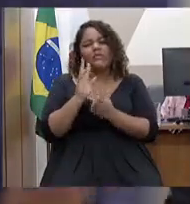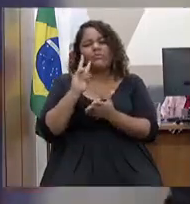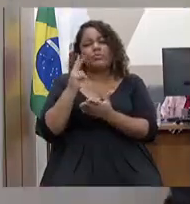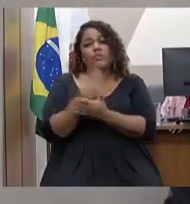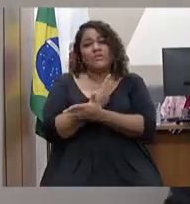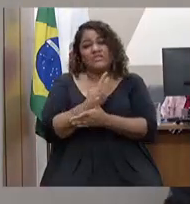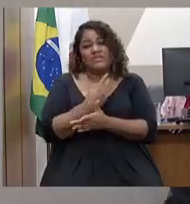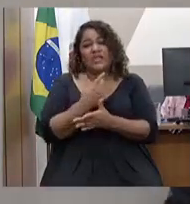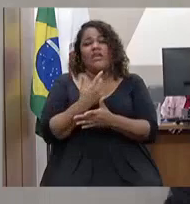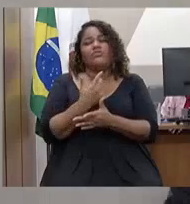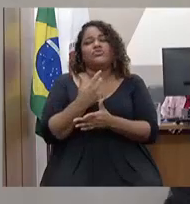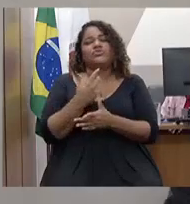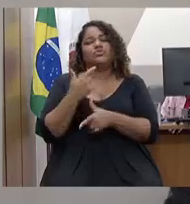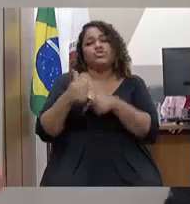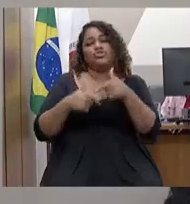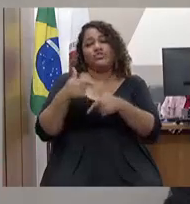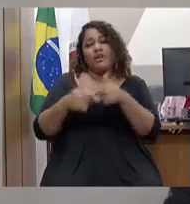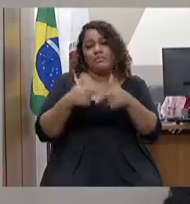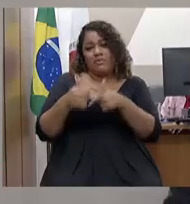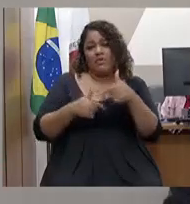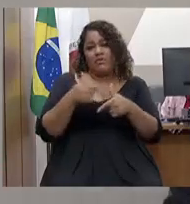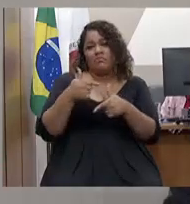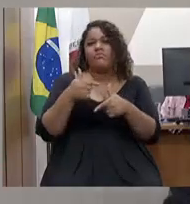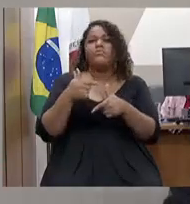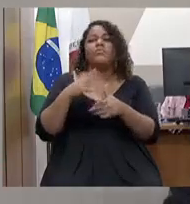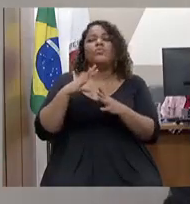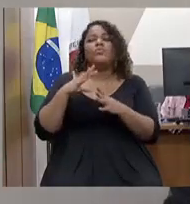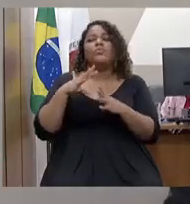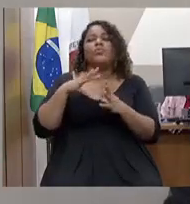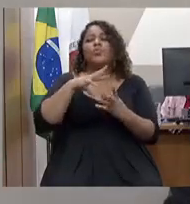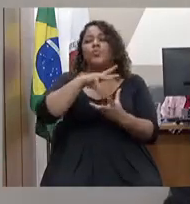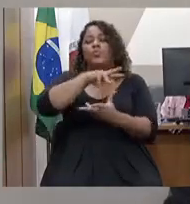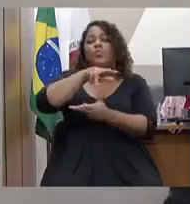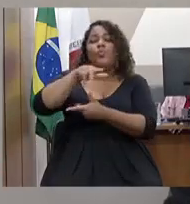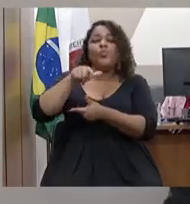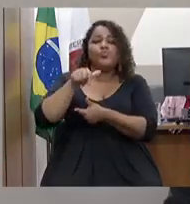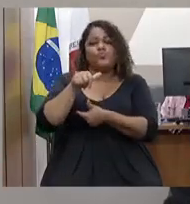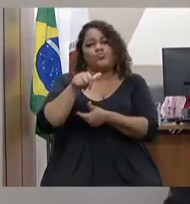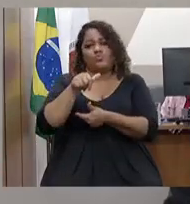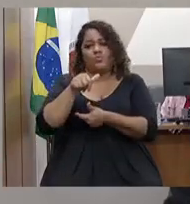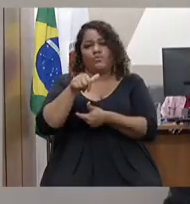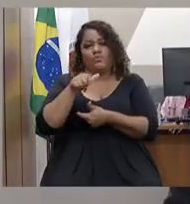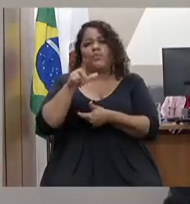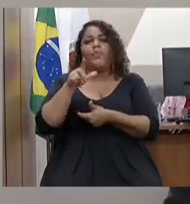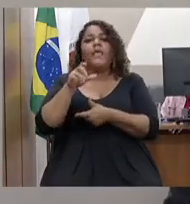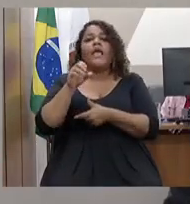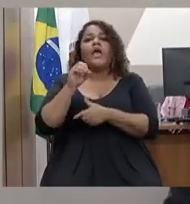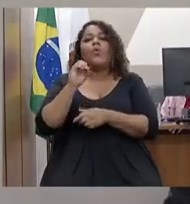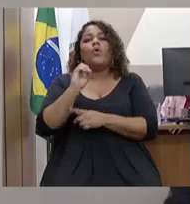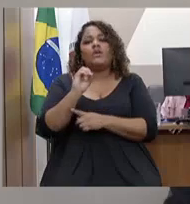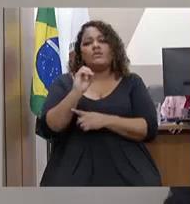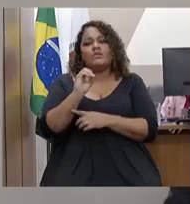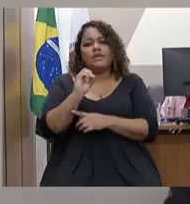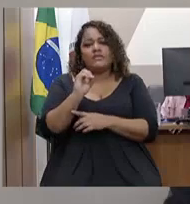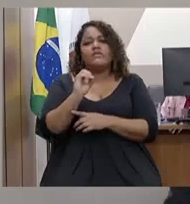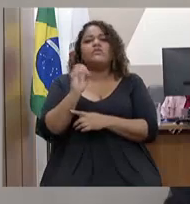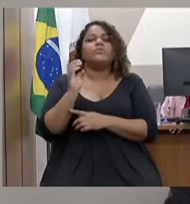no mundo todo né que a organização internacional do trabalho foi estipulada